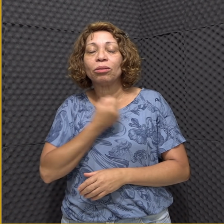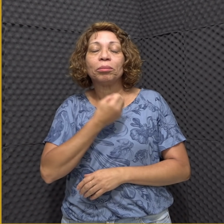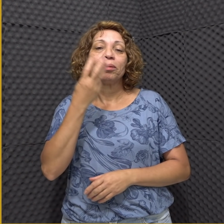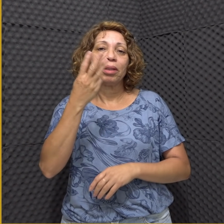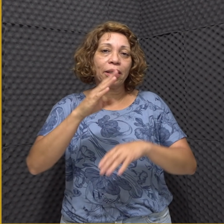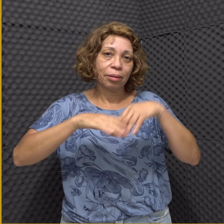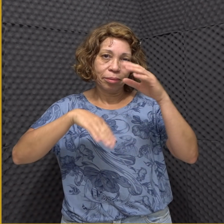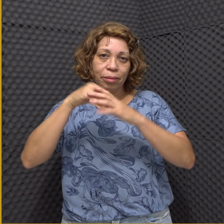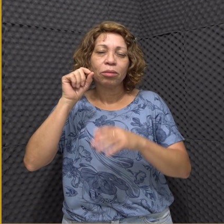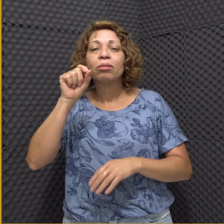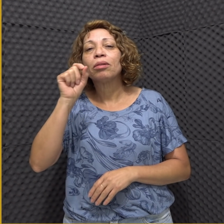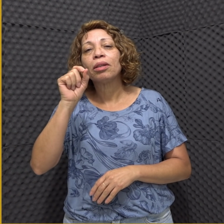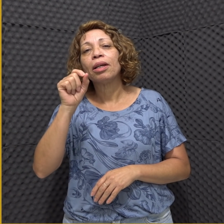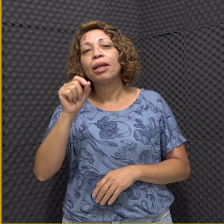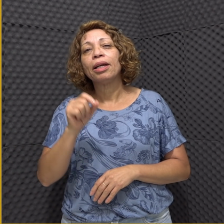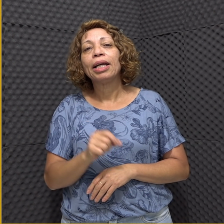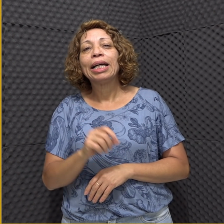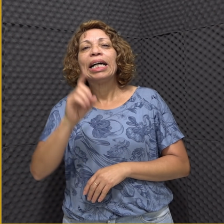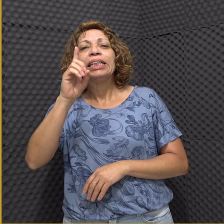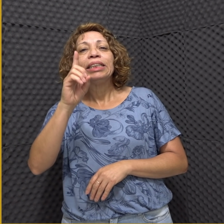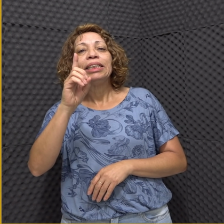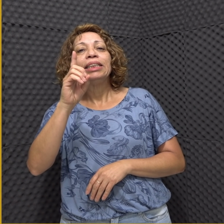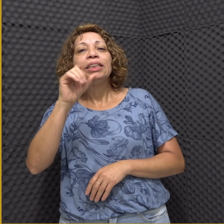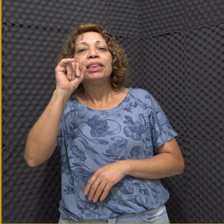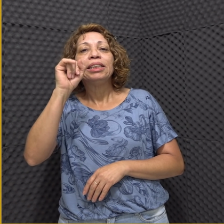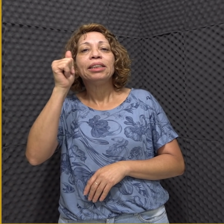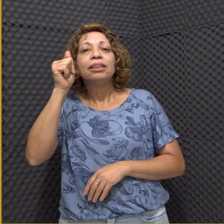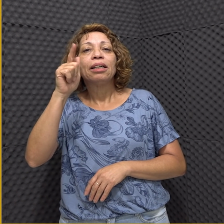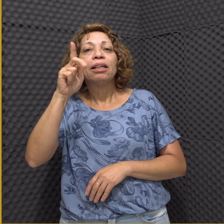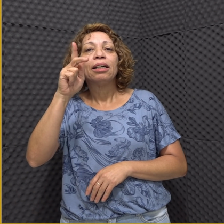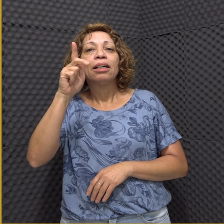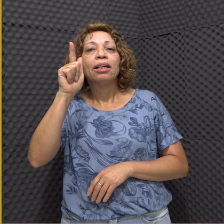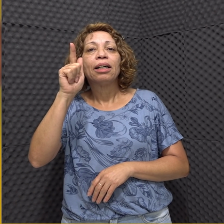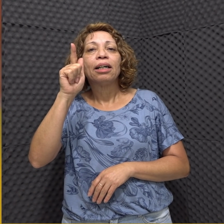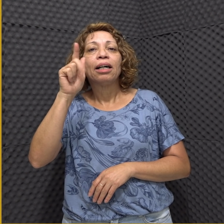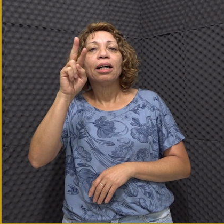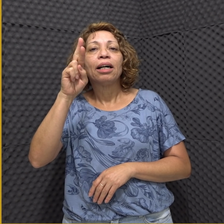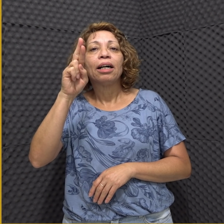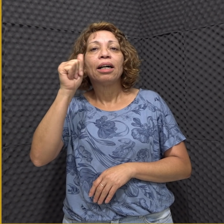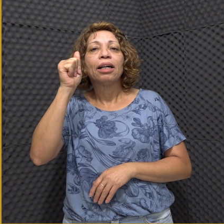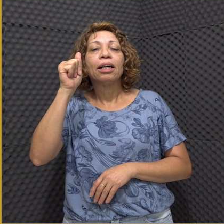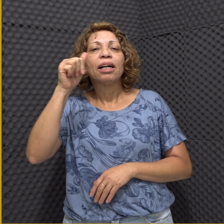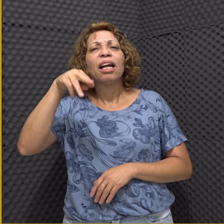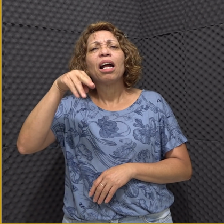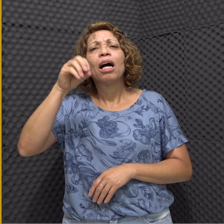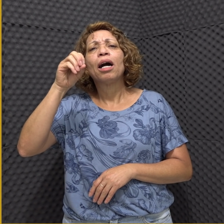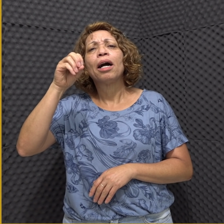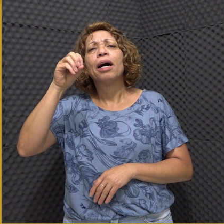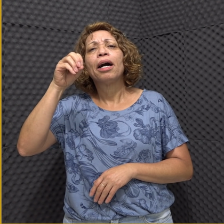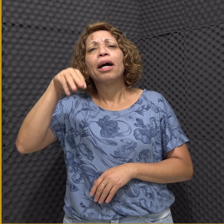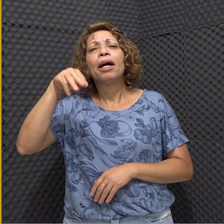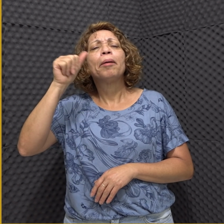3. Vamos lá. O que é um diagrama?